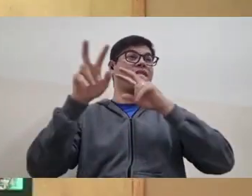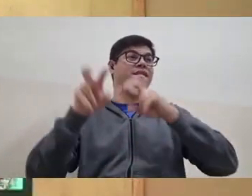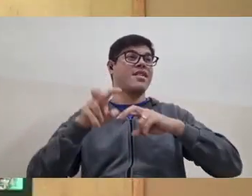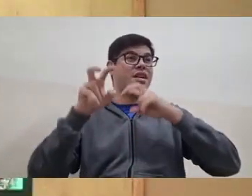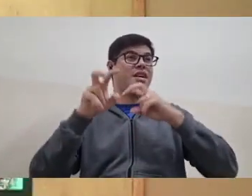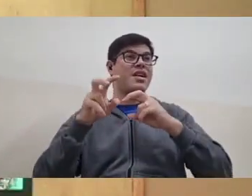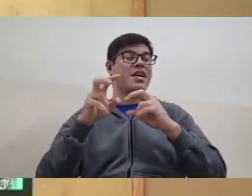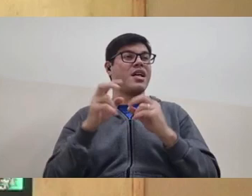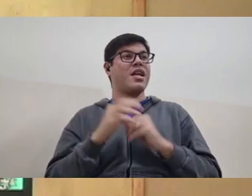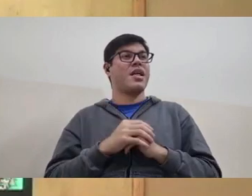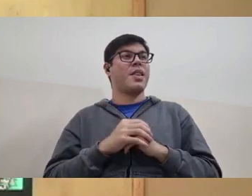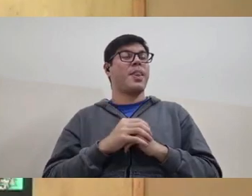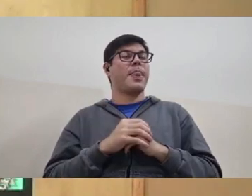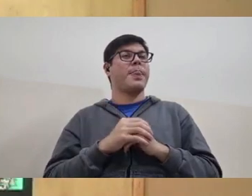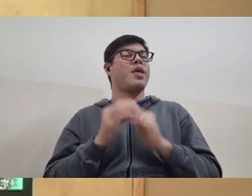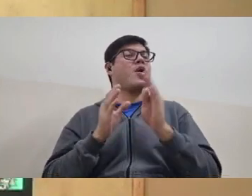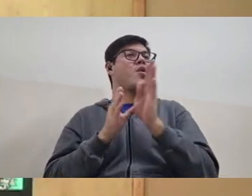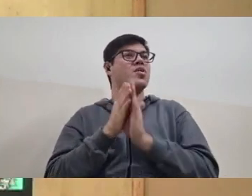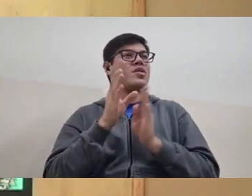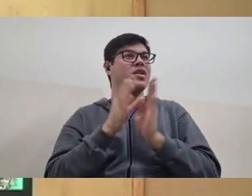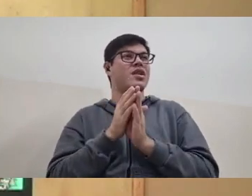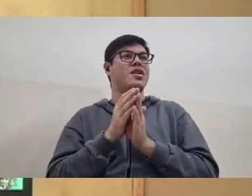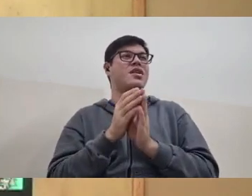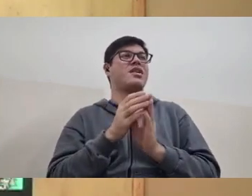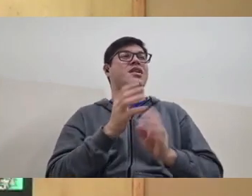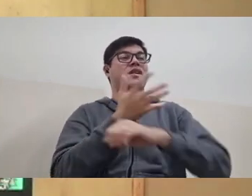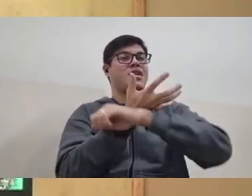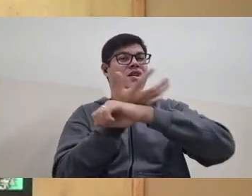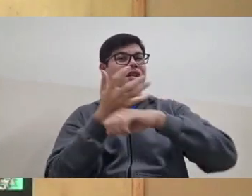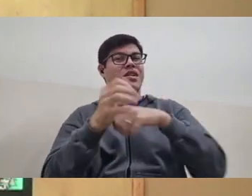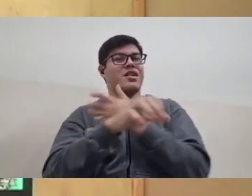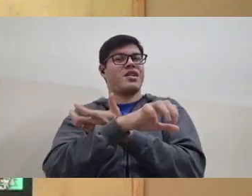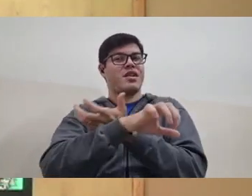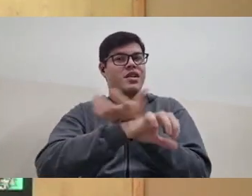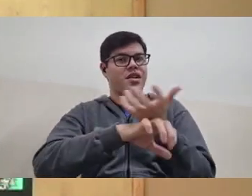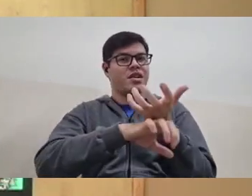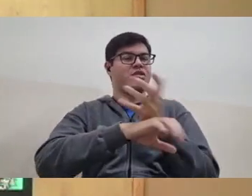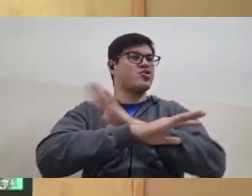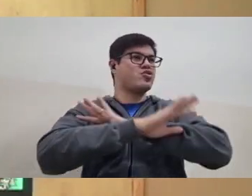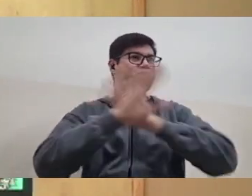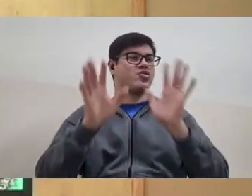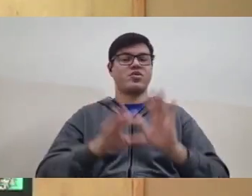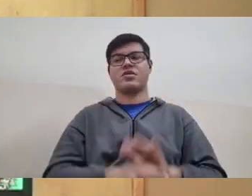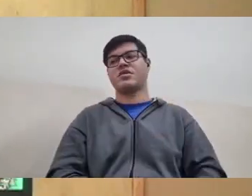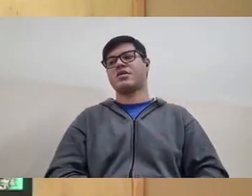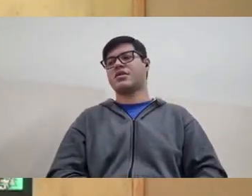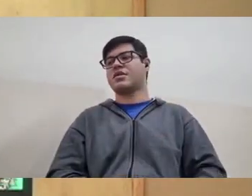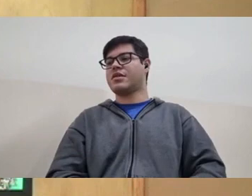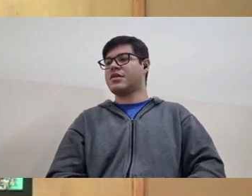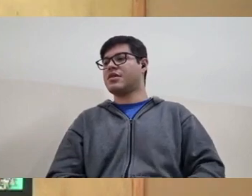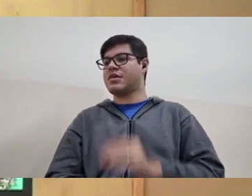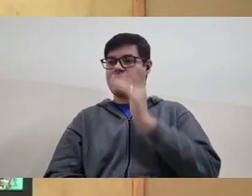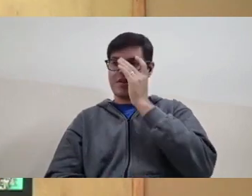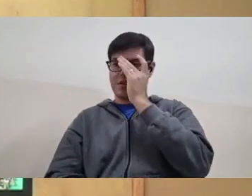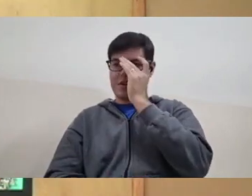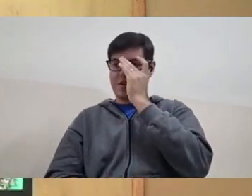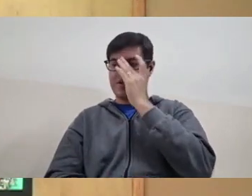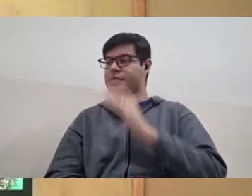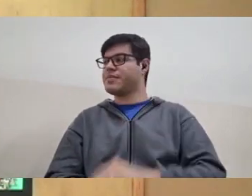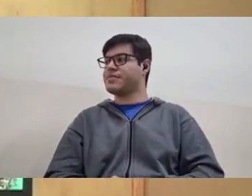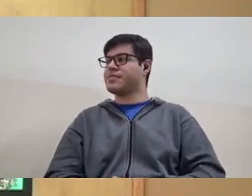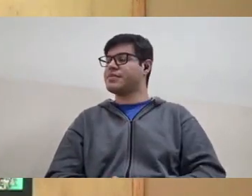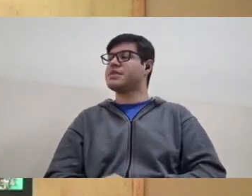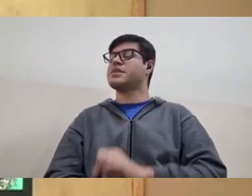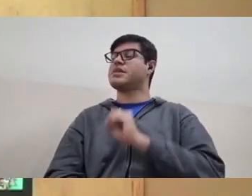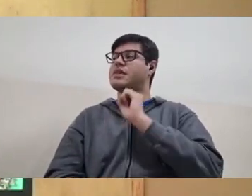aplicar isso só no mato, né? Meio ambiente. As abelhas estão sumindo por causa da aplicação